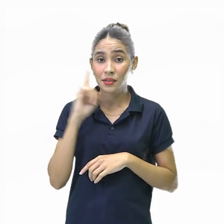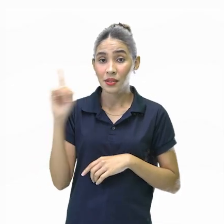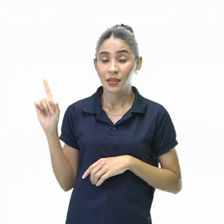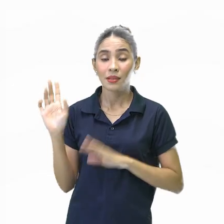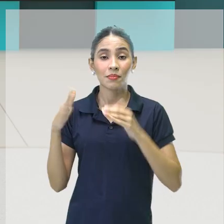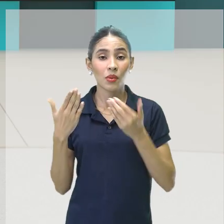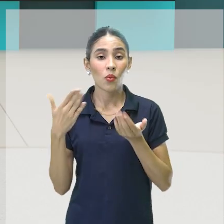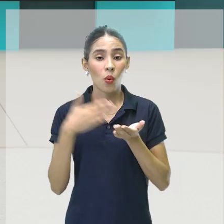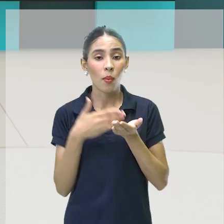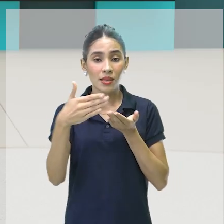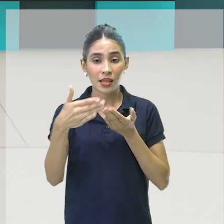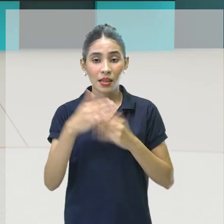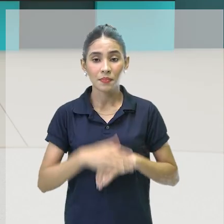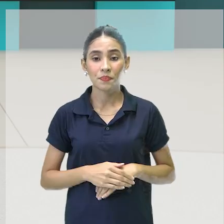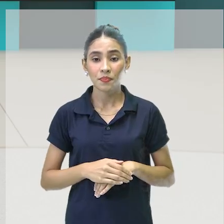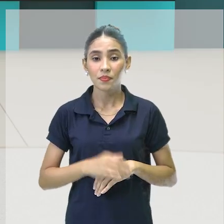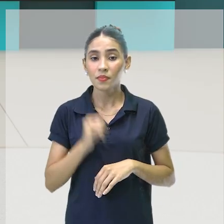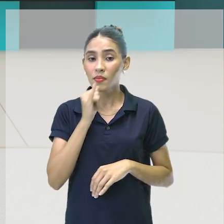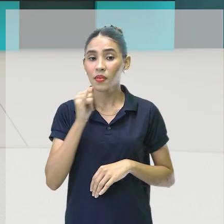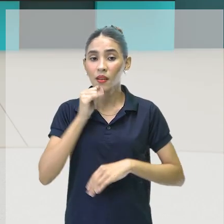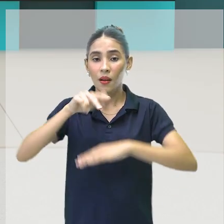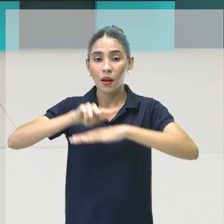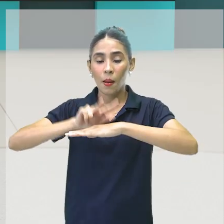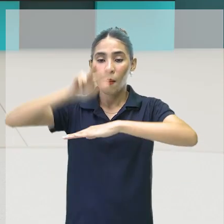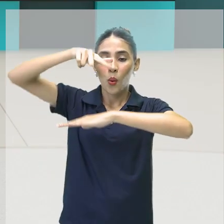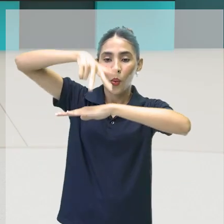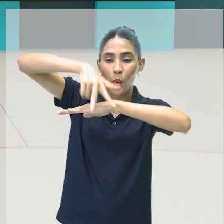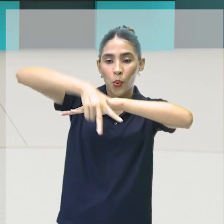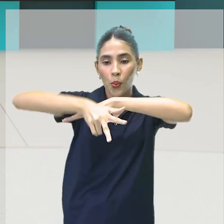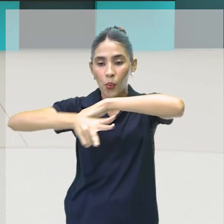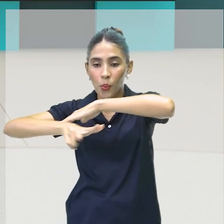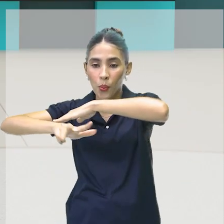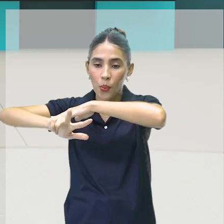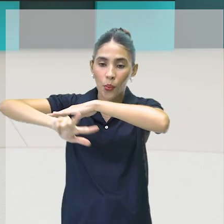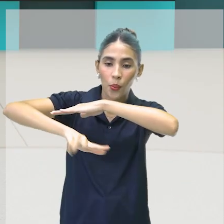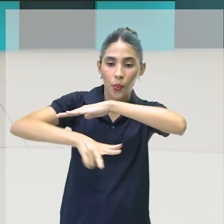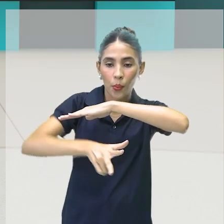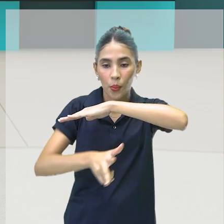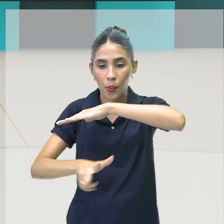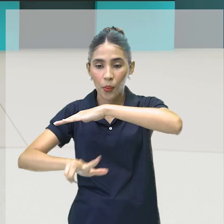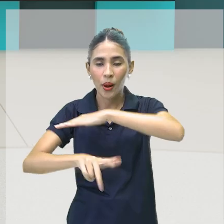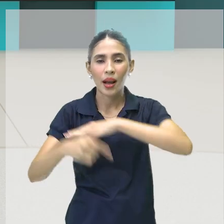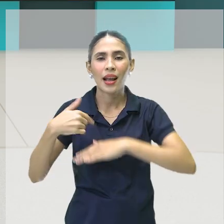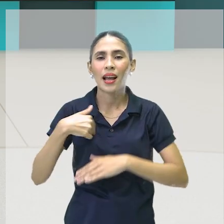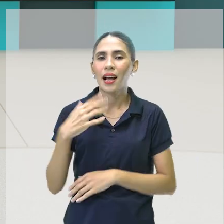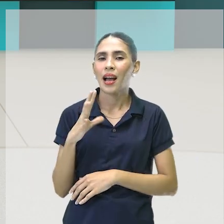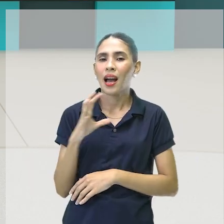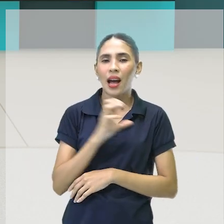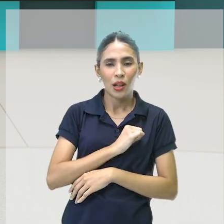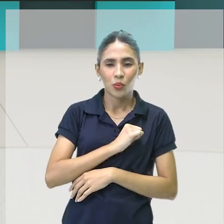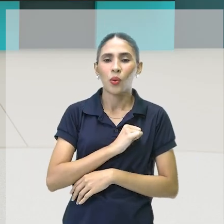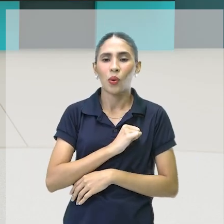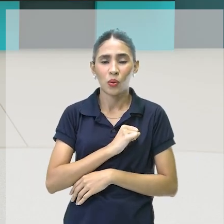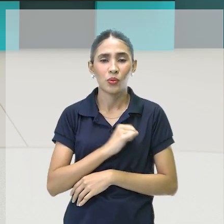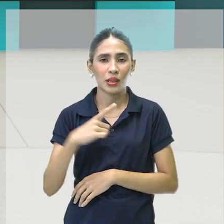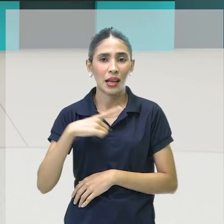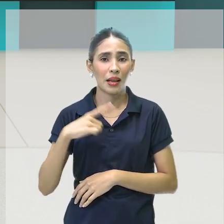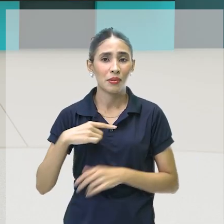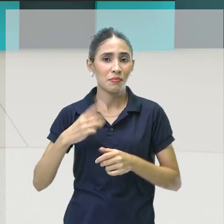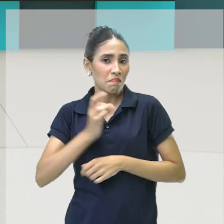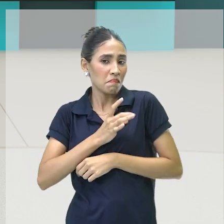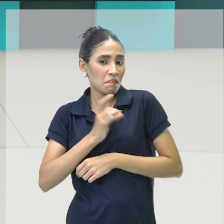vamos começando aqui, vamos lá, com o bungee jump. Esse aqui eu sou doida para experimentar. Causa uma adrenalina, um